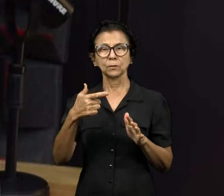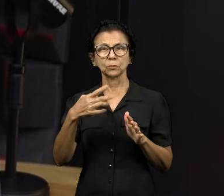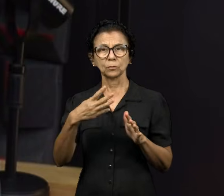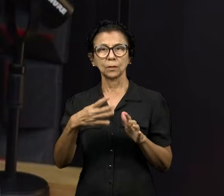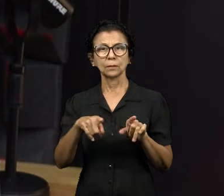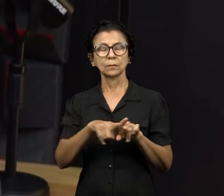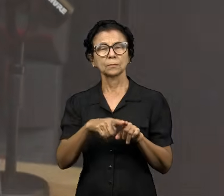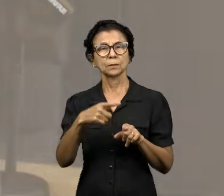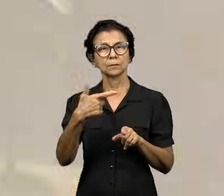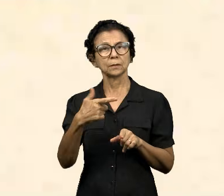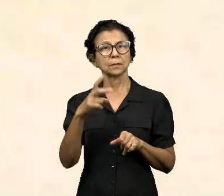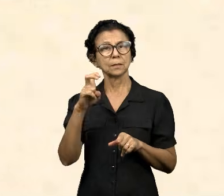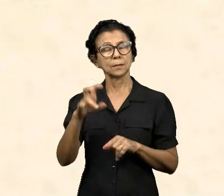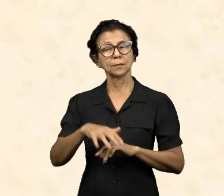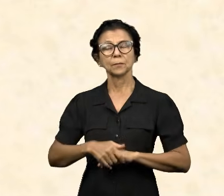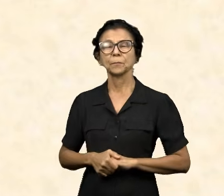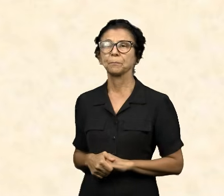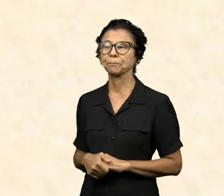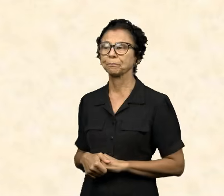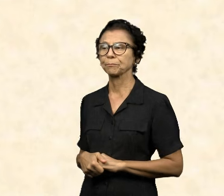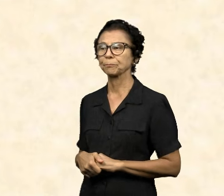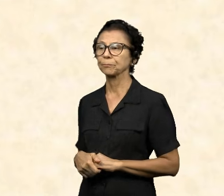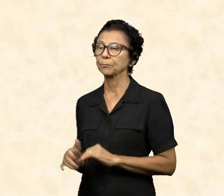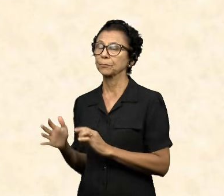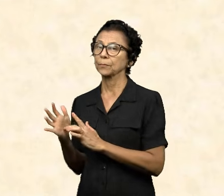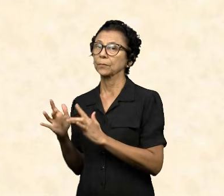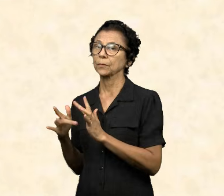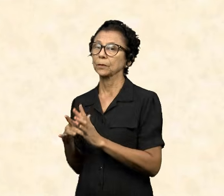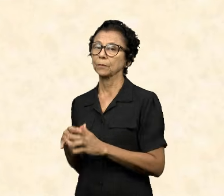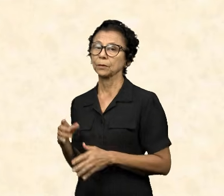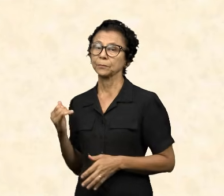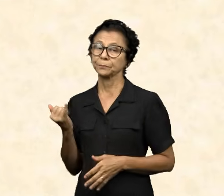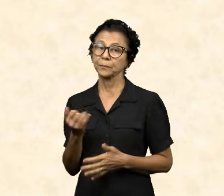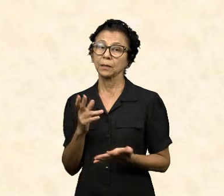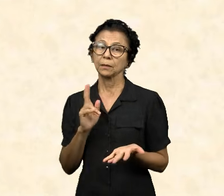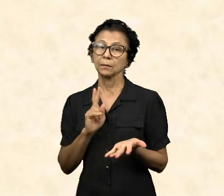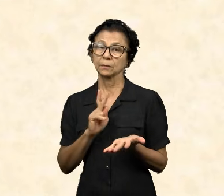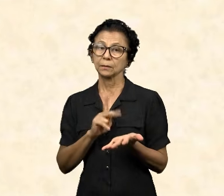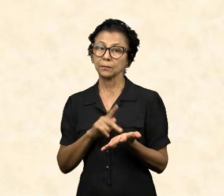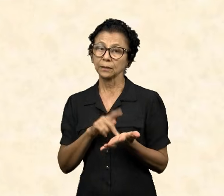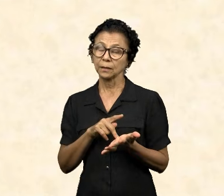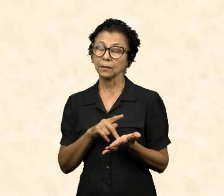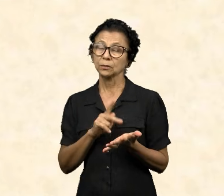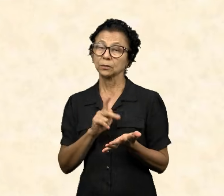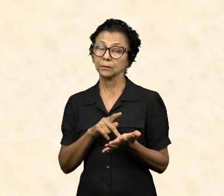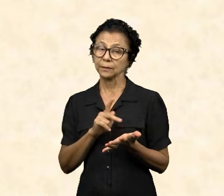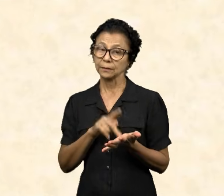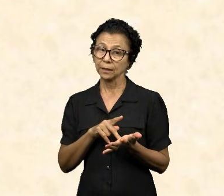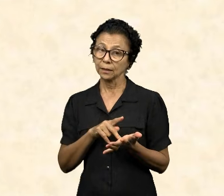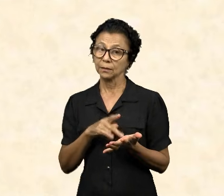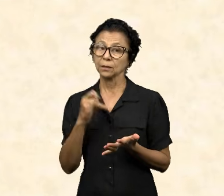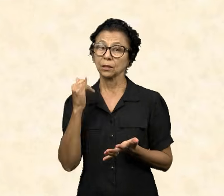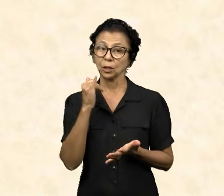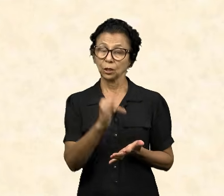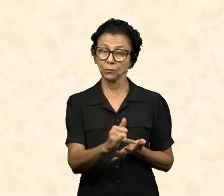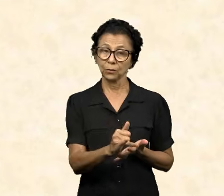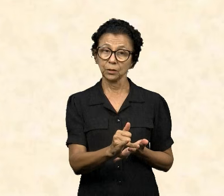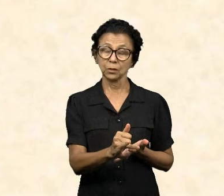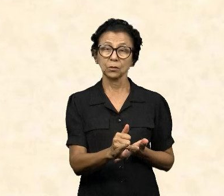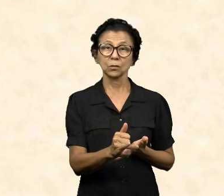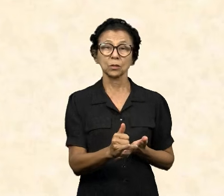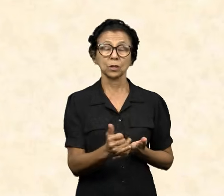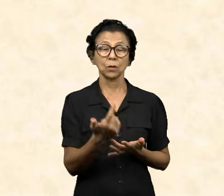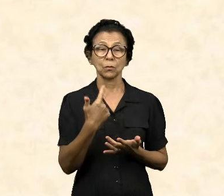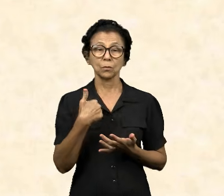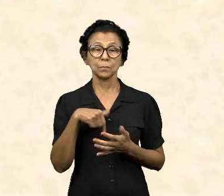assim, pastor Roberto: na verdade vos digo que quem ouve a minha palavra e crê